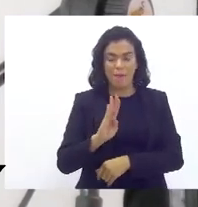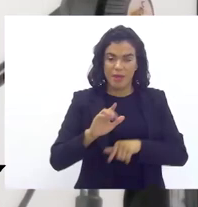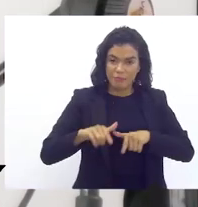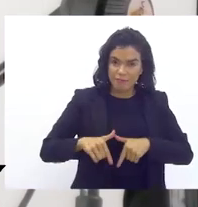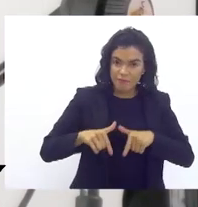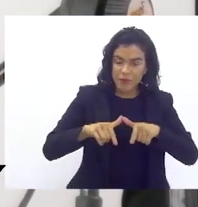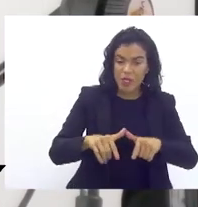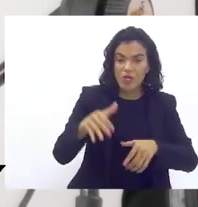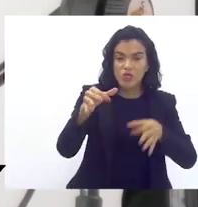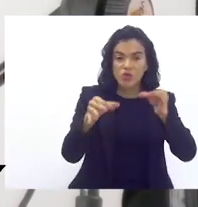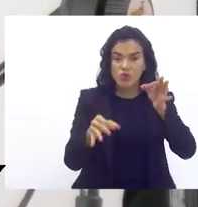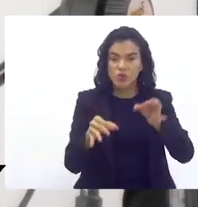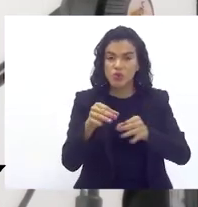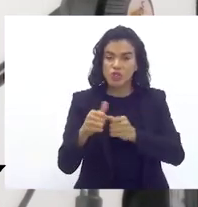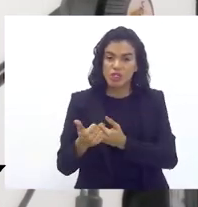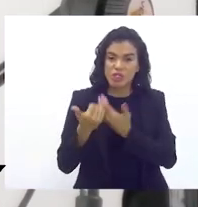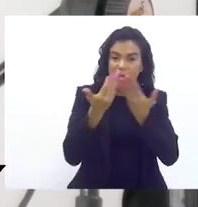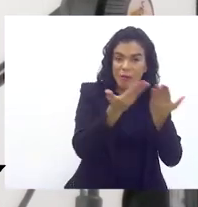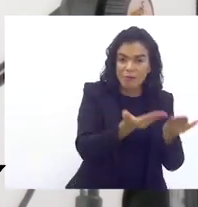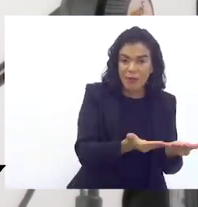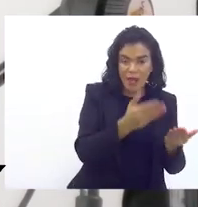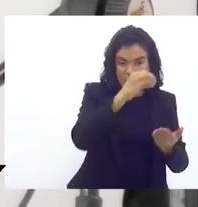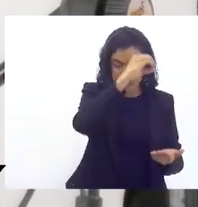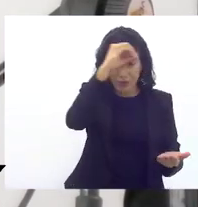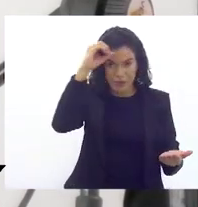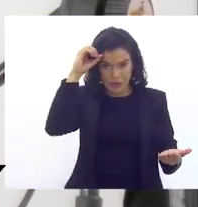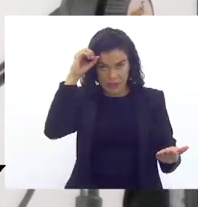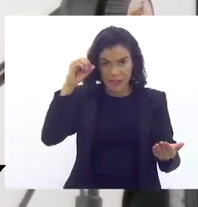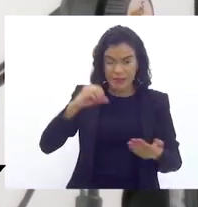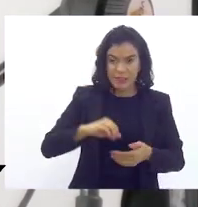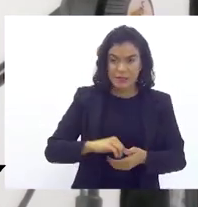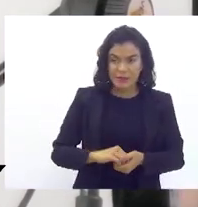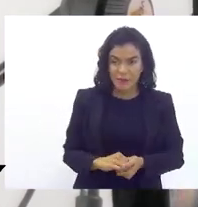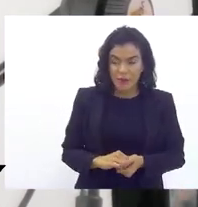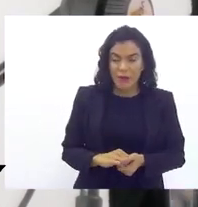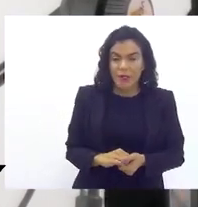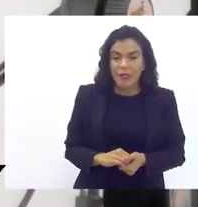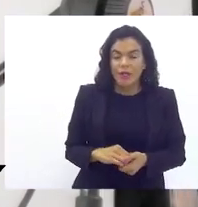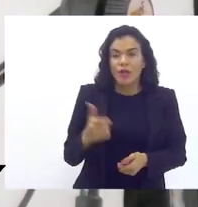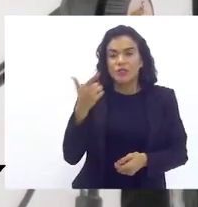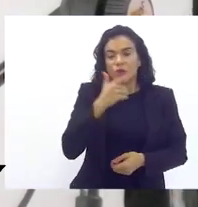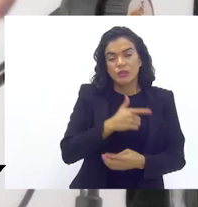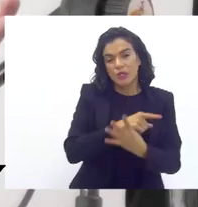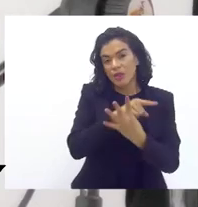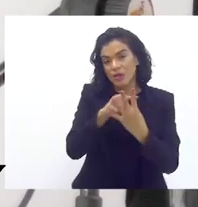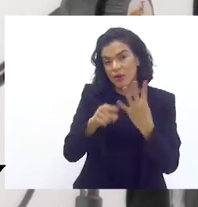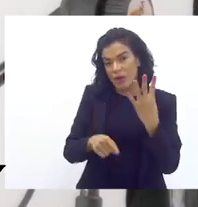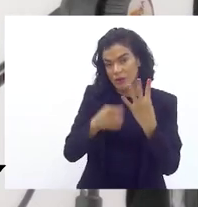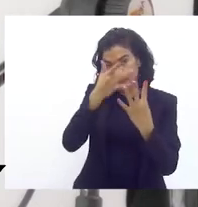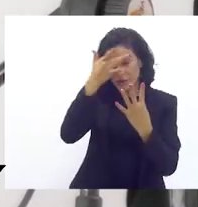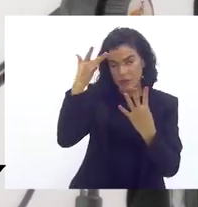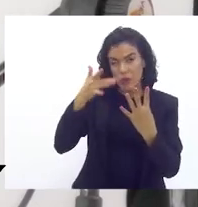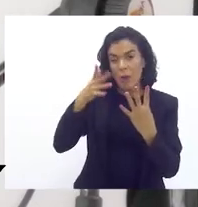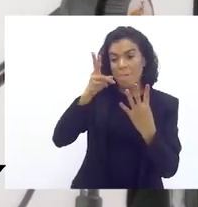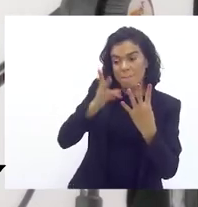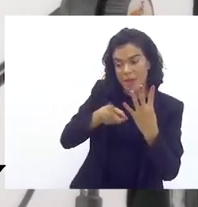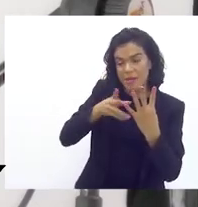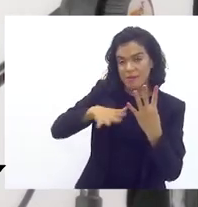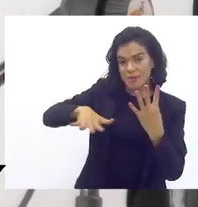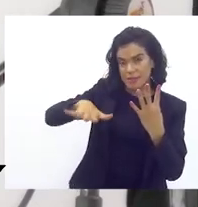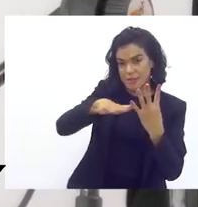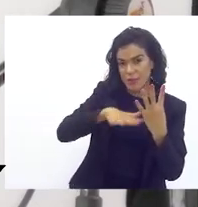denominada justiça para os inocentes onde nós conseguimos quatro pessoas que tinham passado pela mesma situação